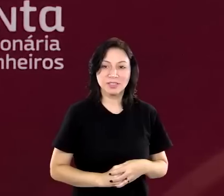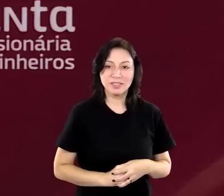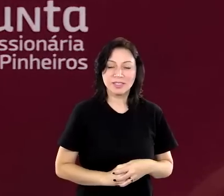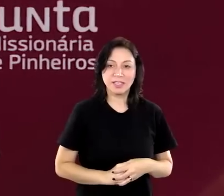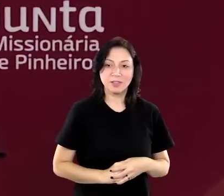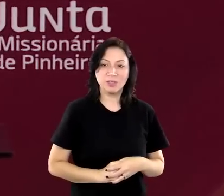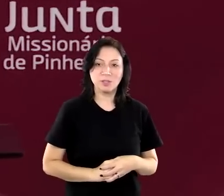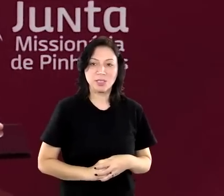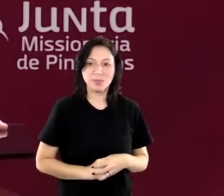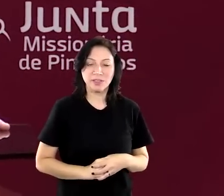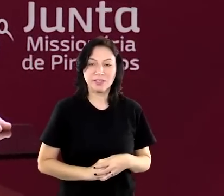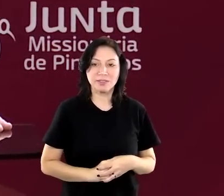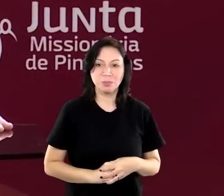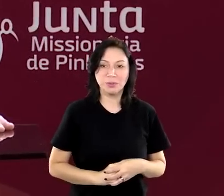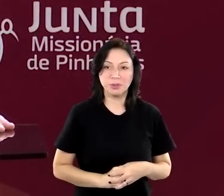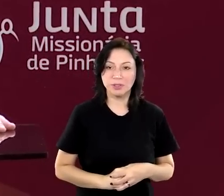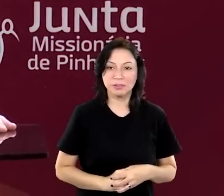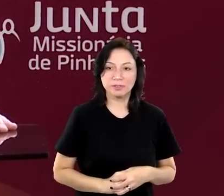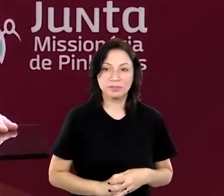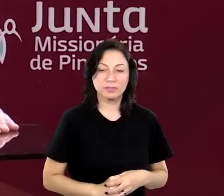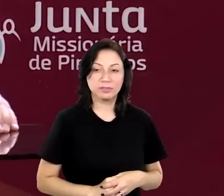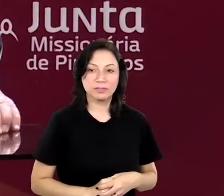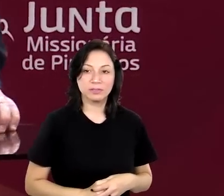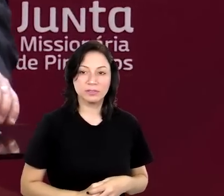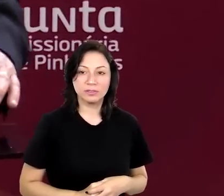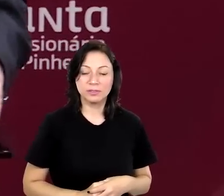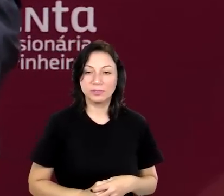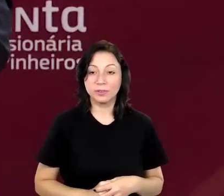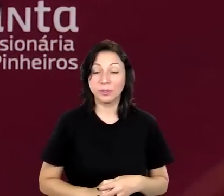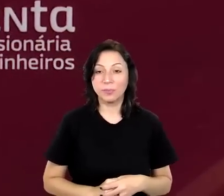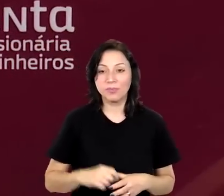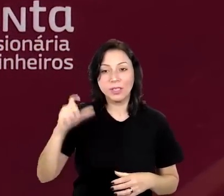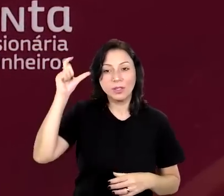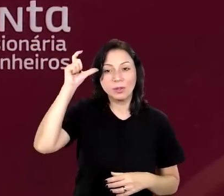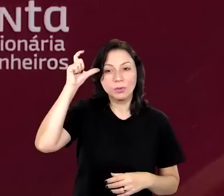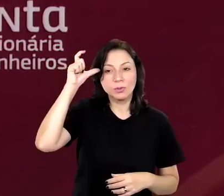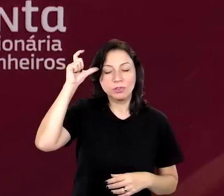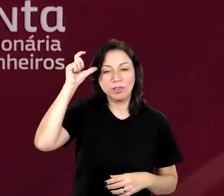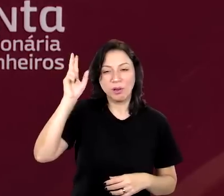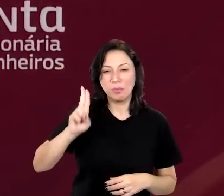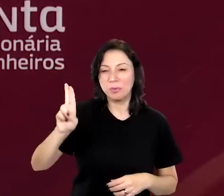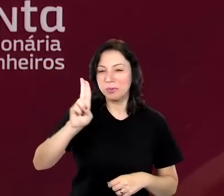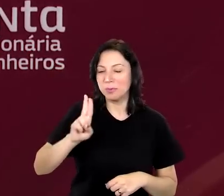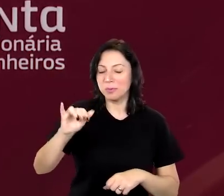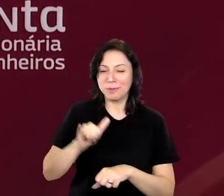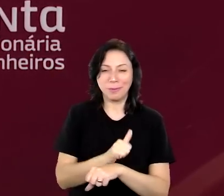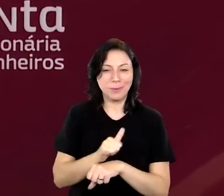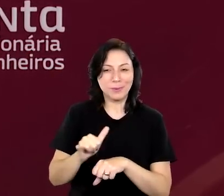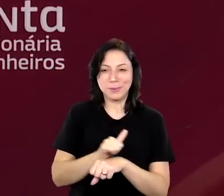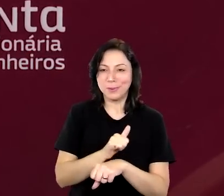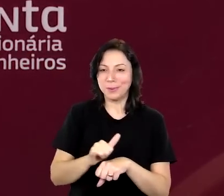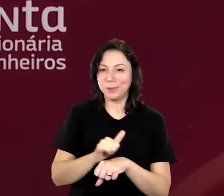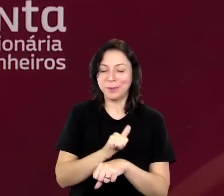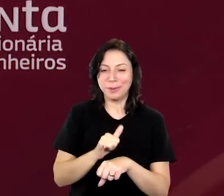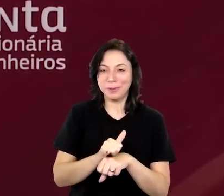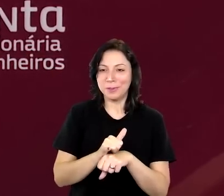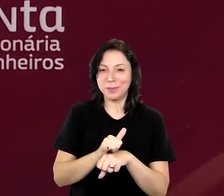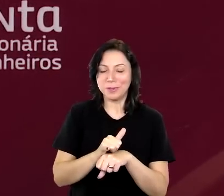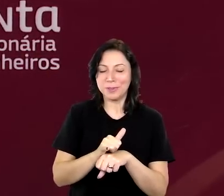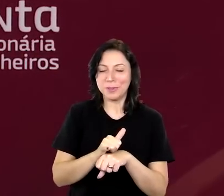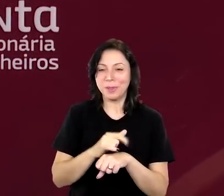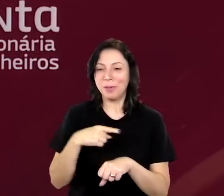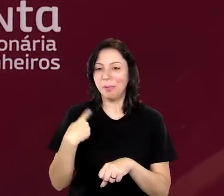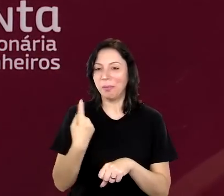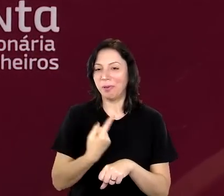Meus amados irmãos, o diabo usa duas estratégias para desanimar a gente na vida